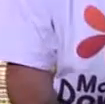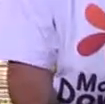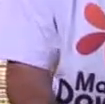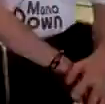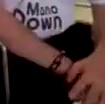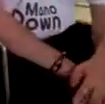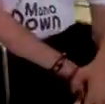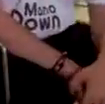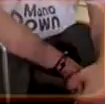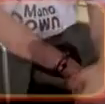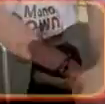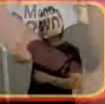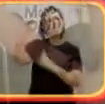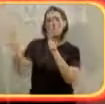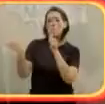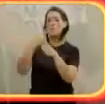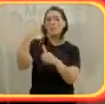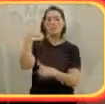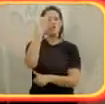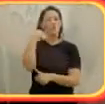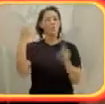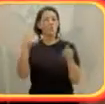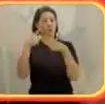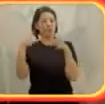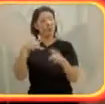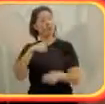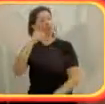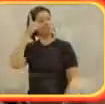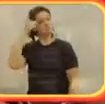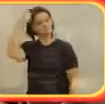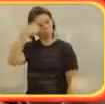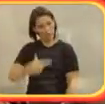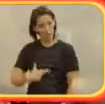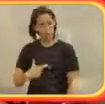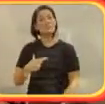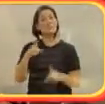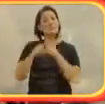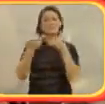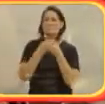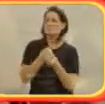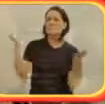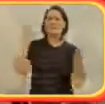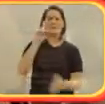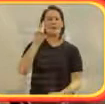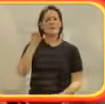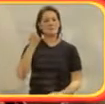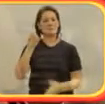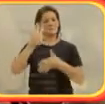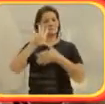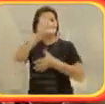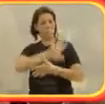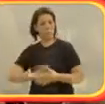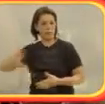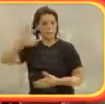perfeição, hein? Eu fiquei sabendo que você foi o primeiro músico com a síndrome de Down a lançar um DVD na América Latina.